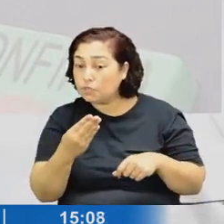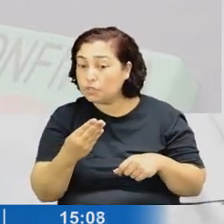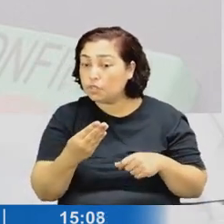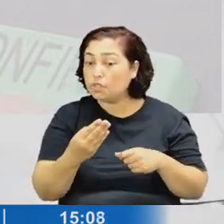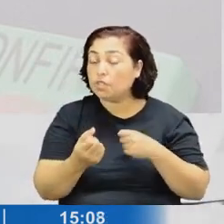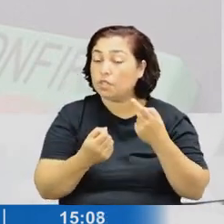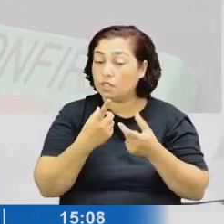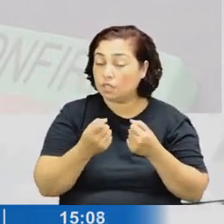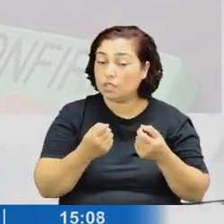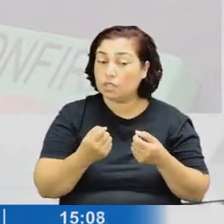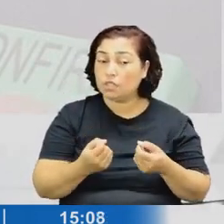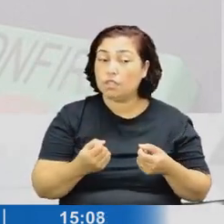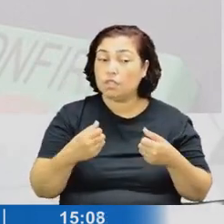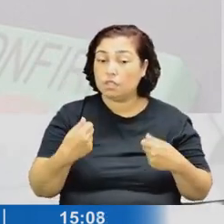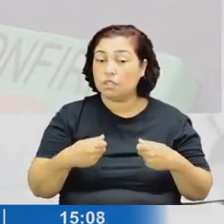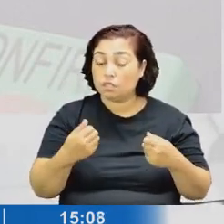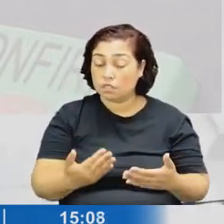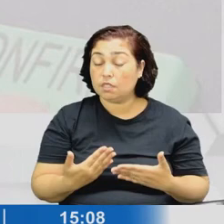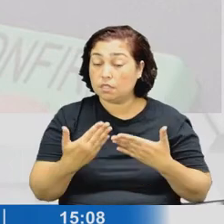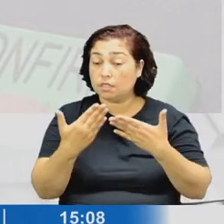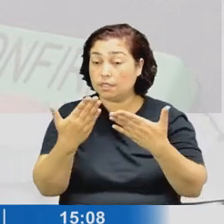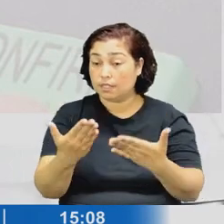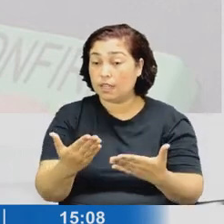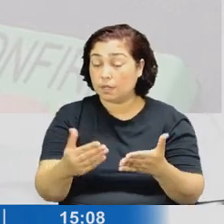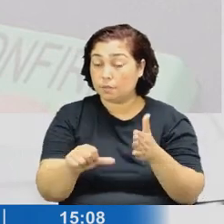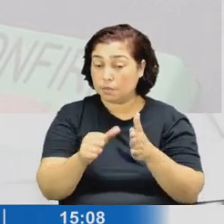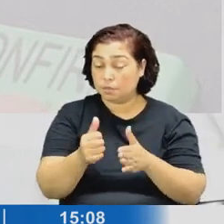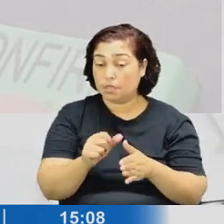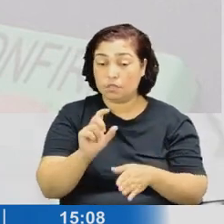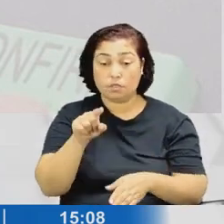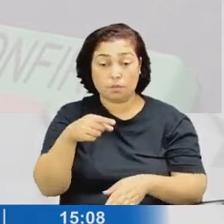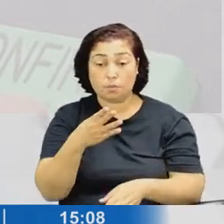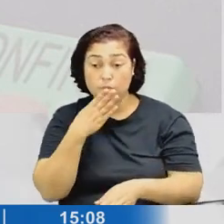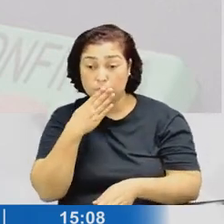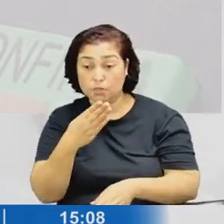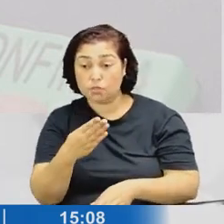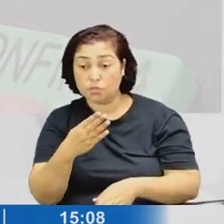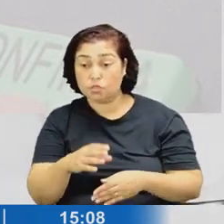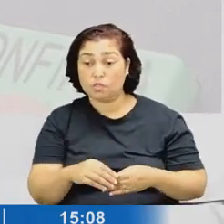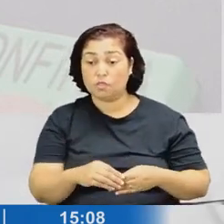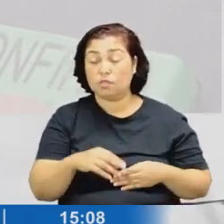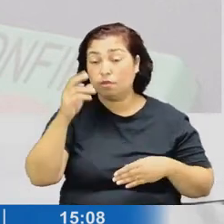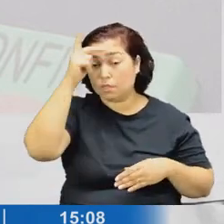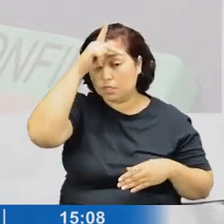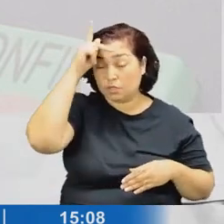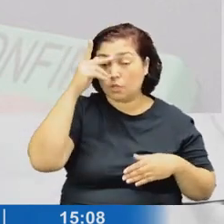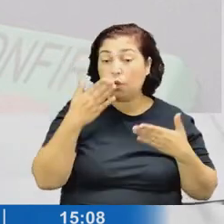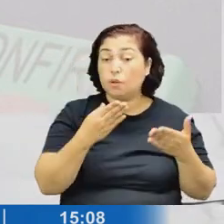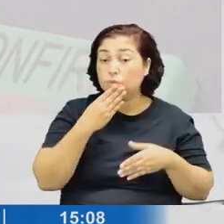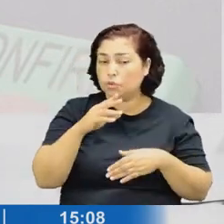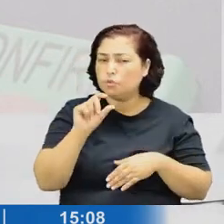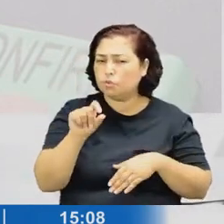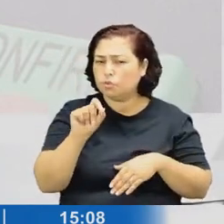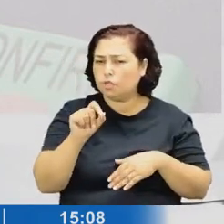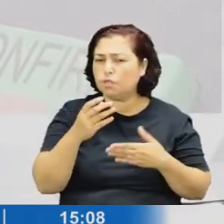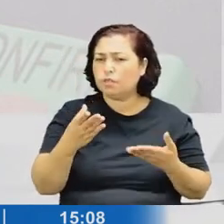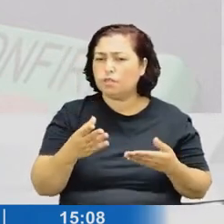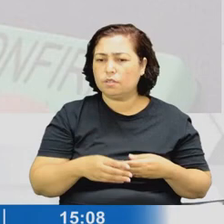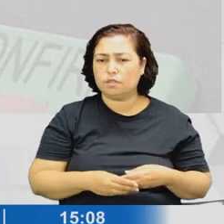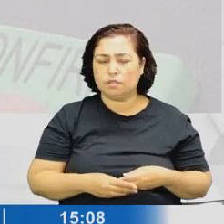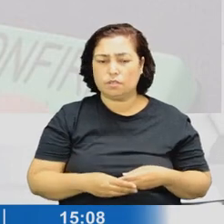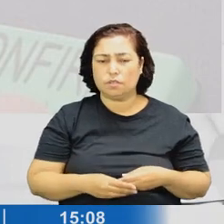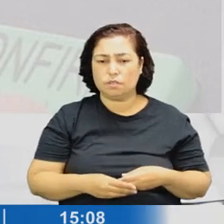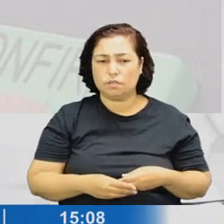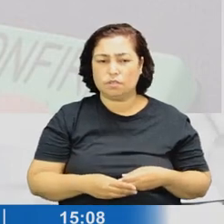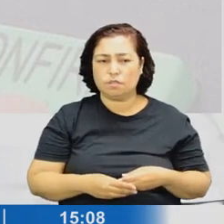é assim que funciona dá para depois receber então você conectou né você mobilizou você encantou as pessoas depois você vai pedir o quê Vamos